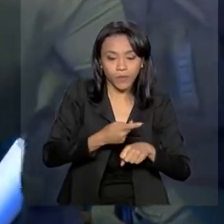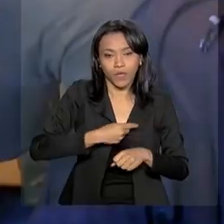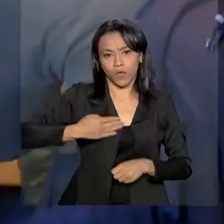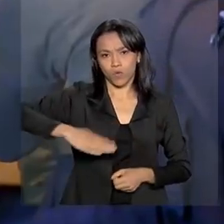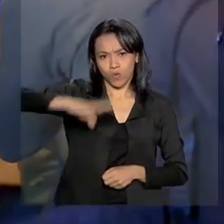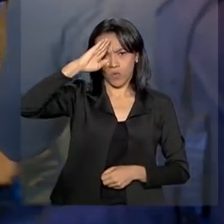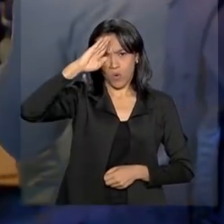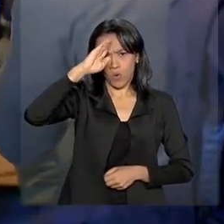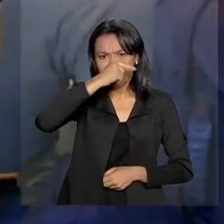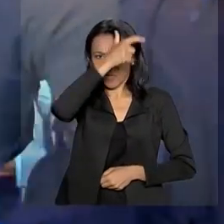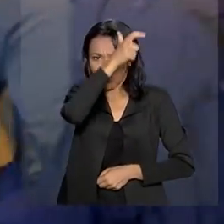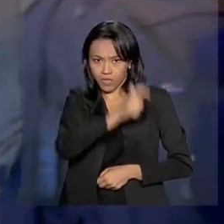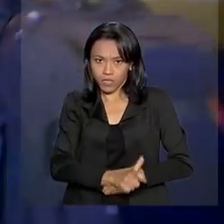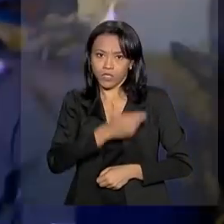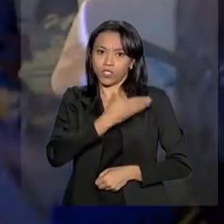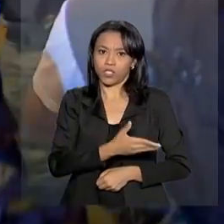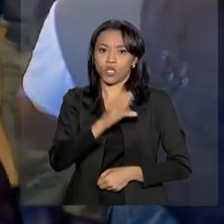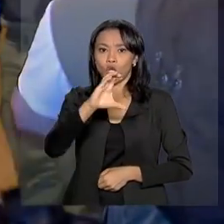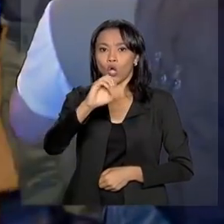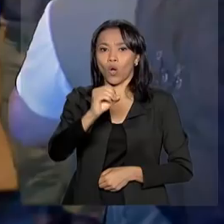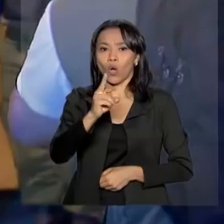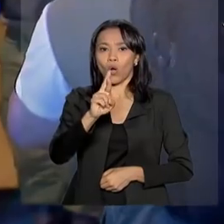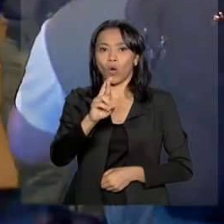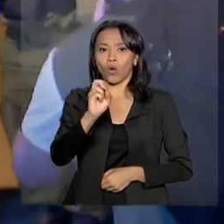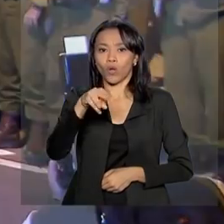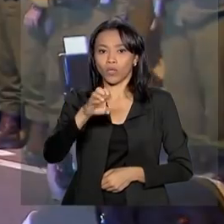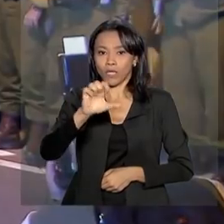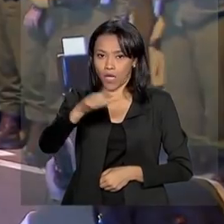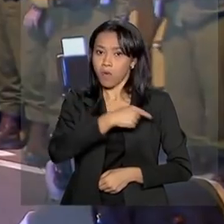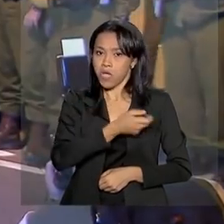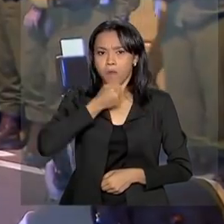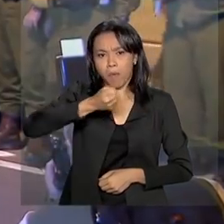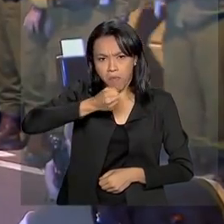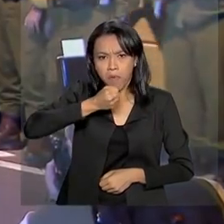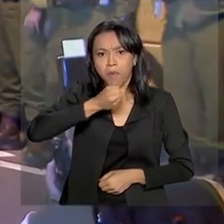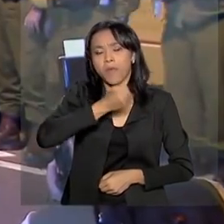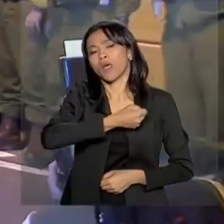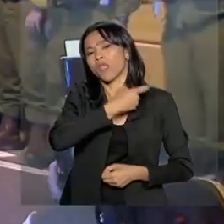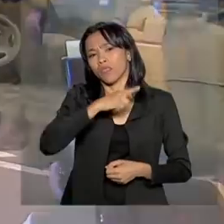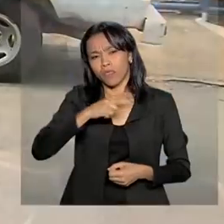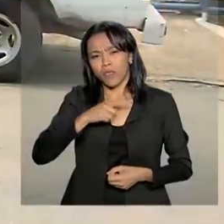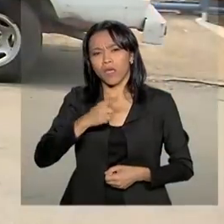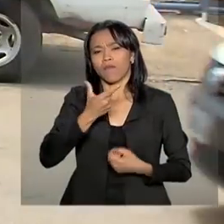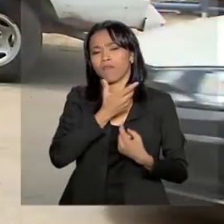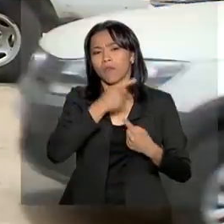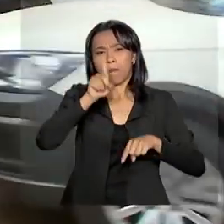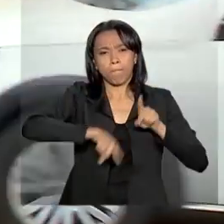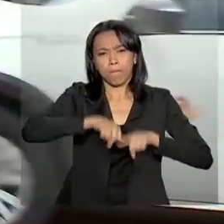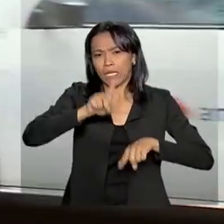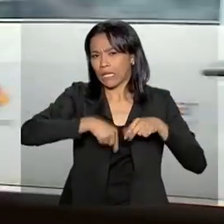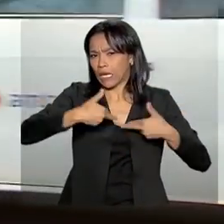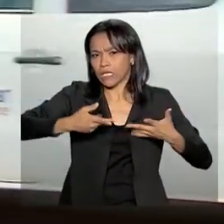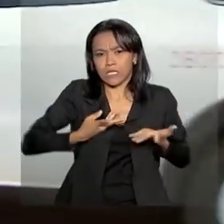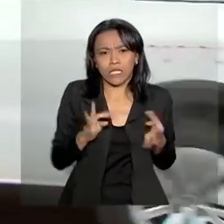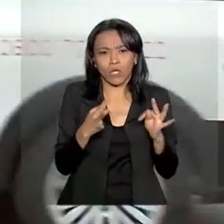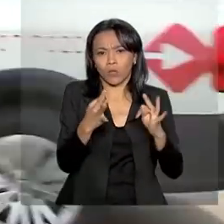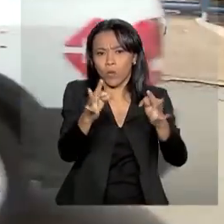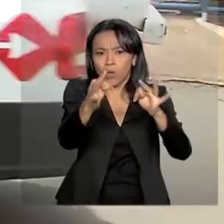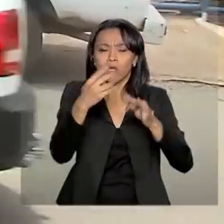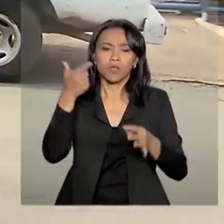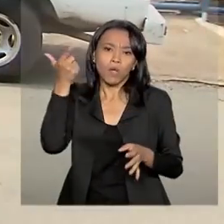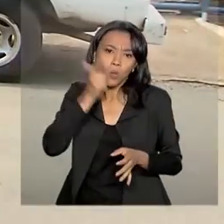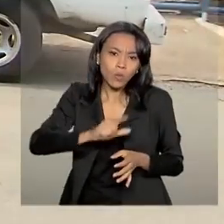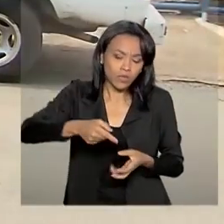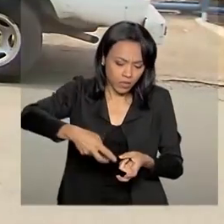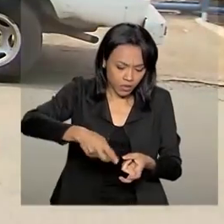Israel, Coronel Golan Vak, também falou com jornalistas. Disse que eles trouxeram radares capazes de captar, de identificar